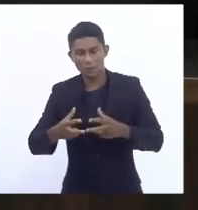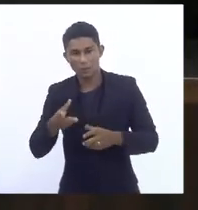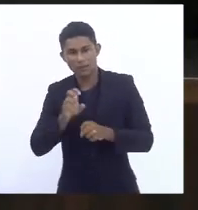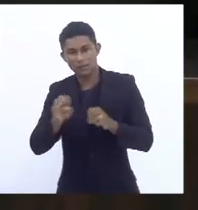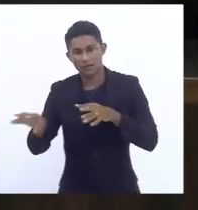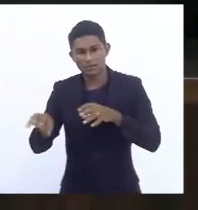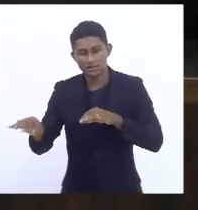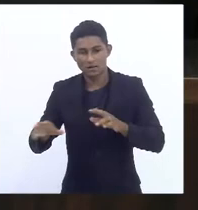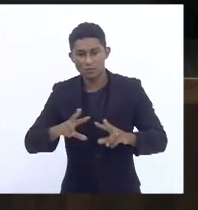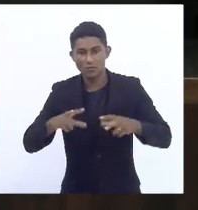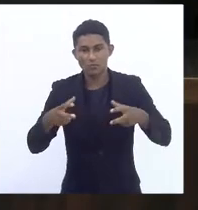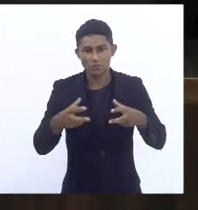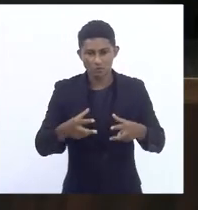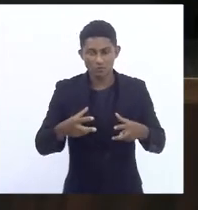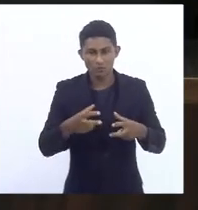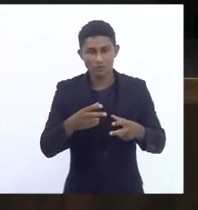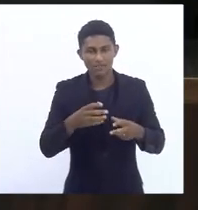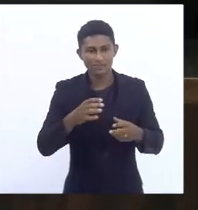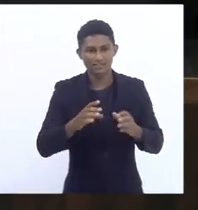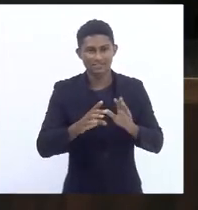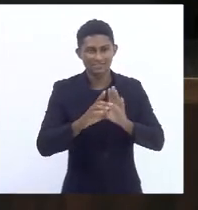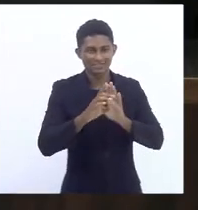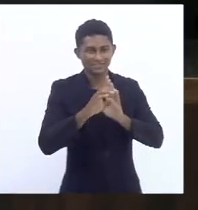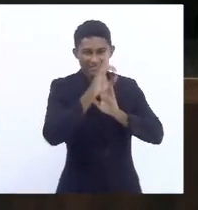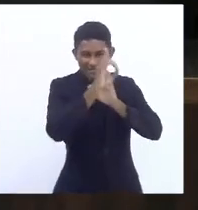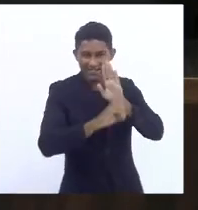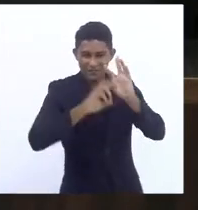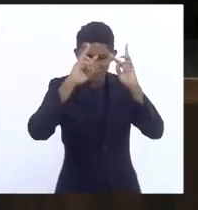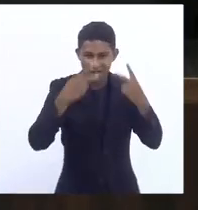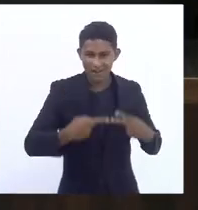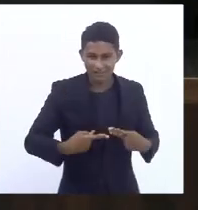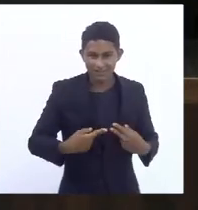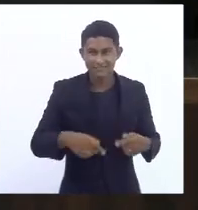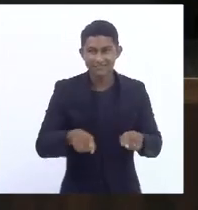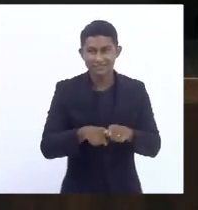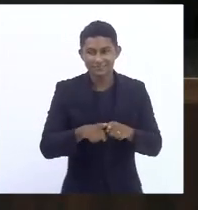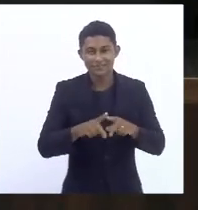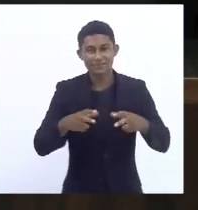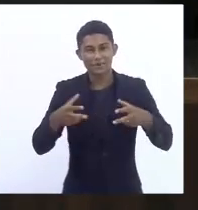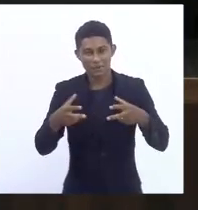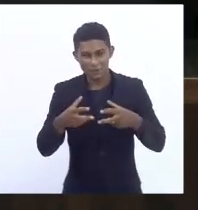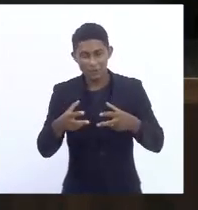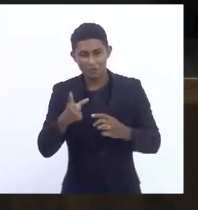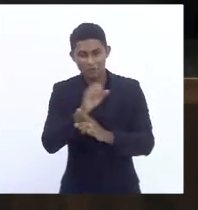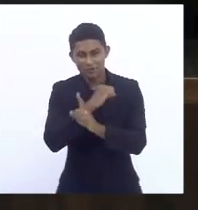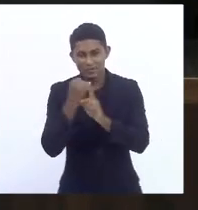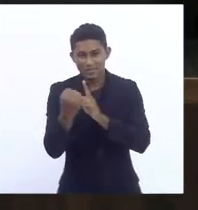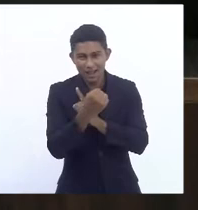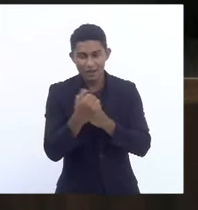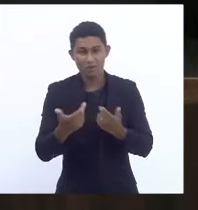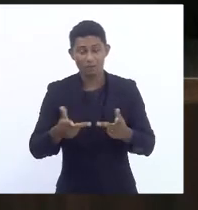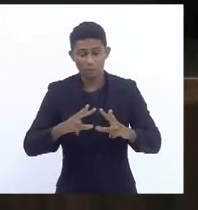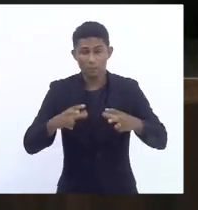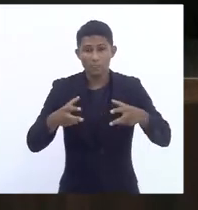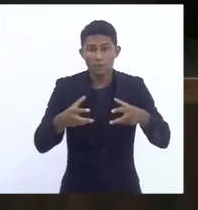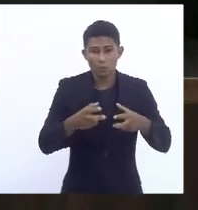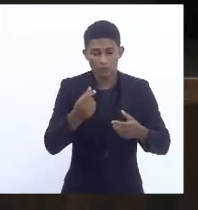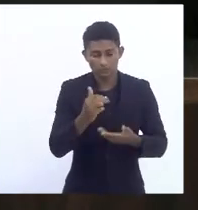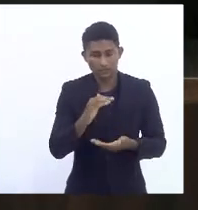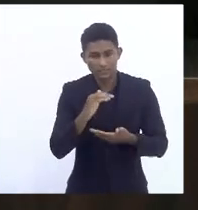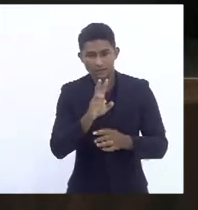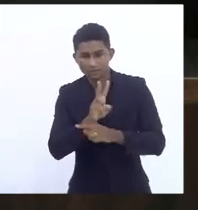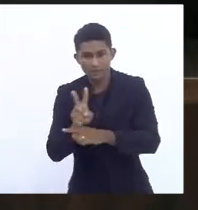Defesa dos Direitos Humanos e Cidadania, de Trabalho, Legislação Social e Seguridade Social, de Orçamento, Finanças, Fiscalização